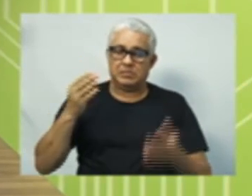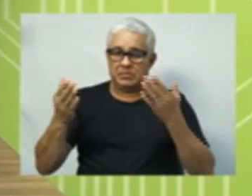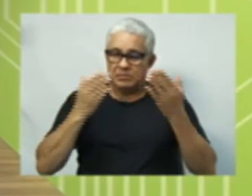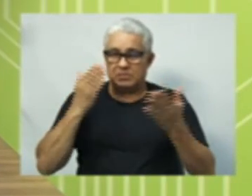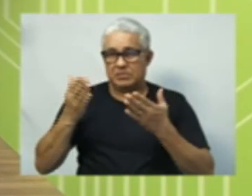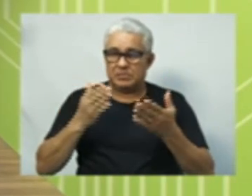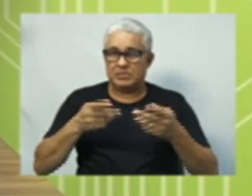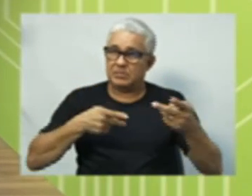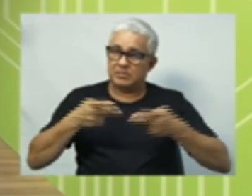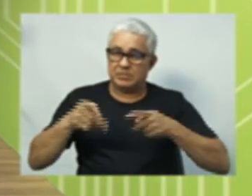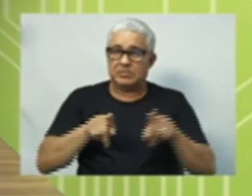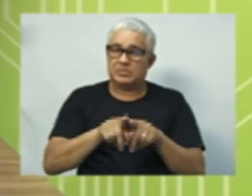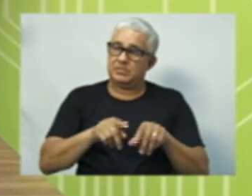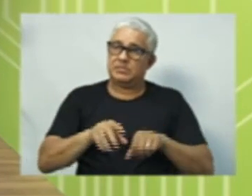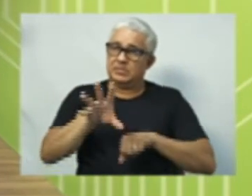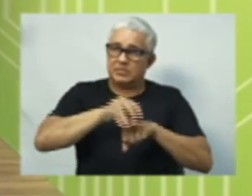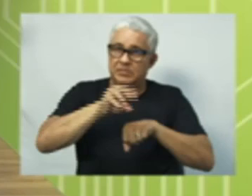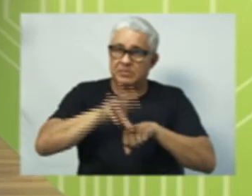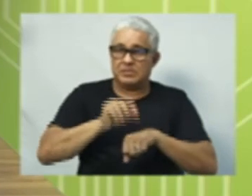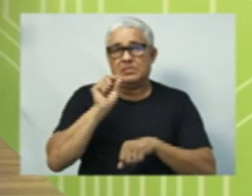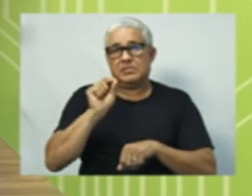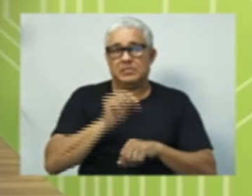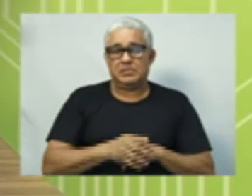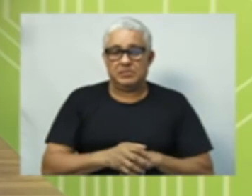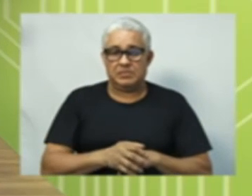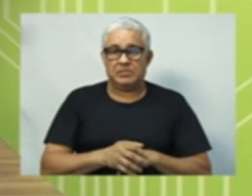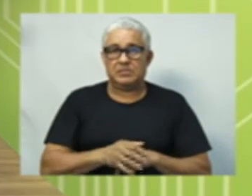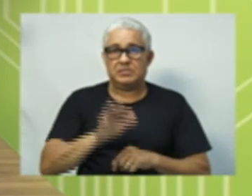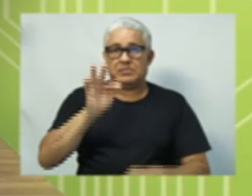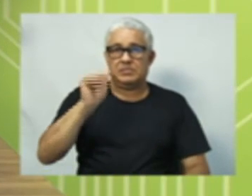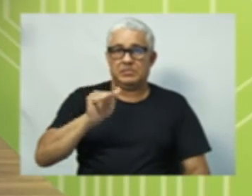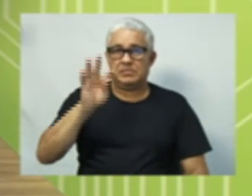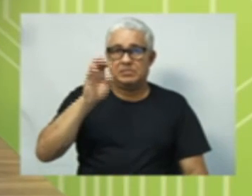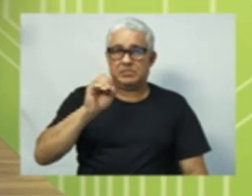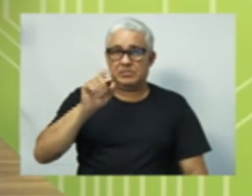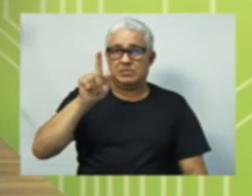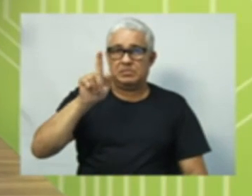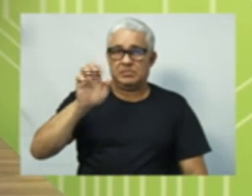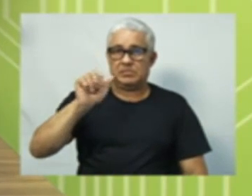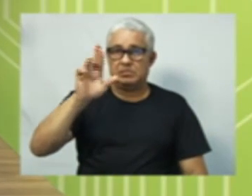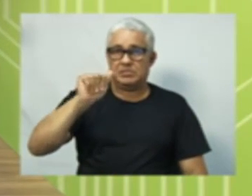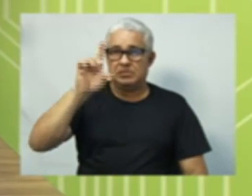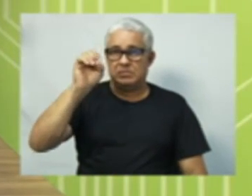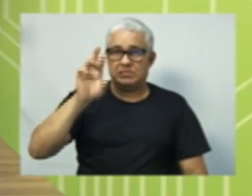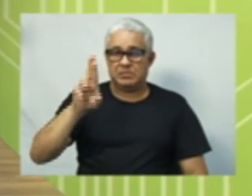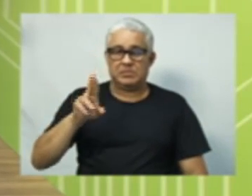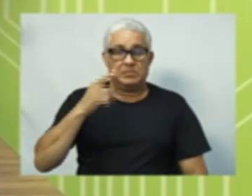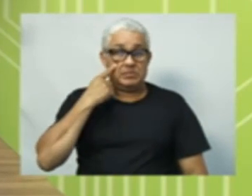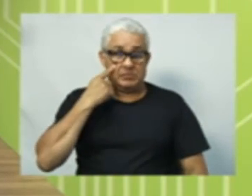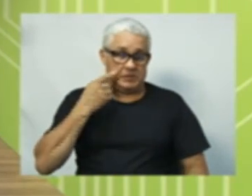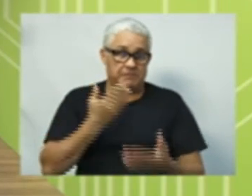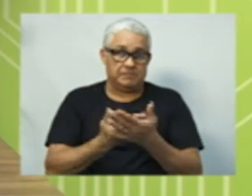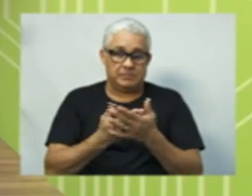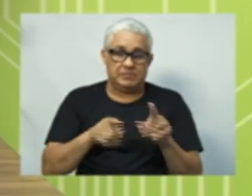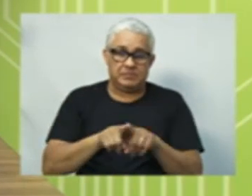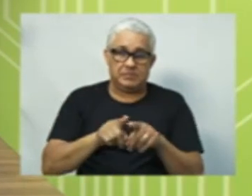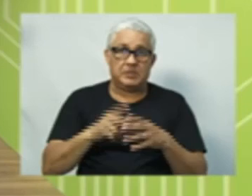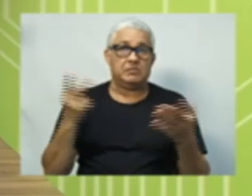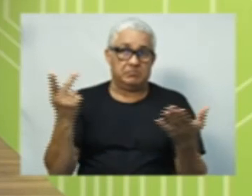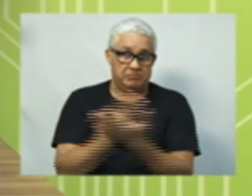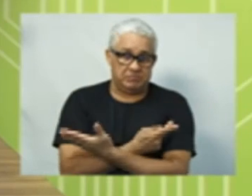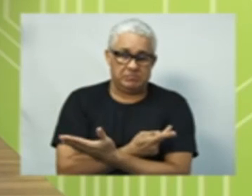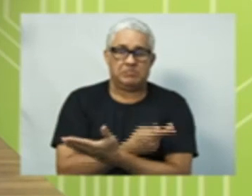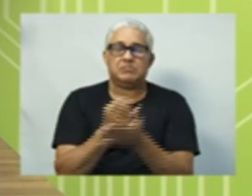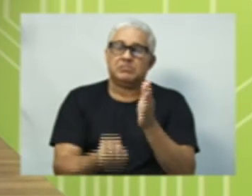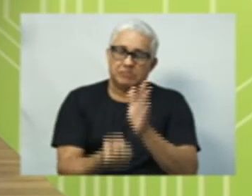tributário, conhecermos o que é um fato gerador, que foi visto, é quando ocorre o fato que